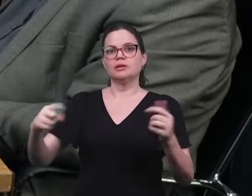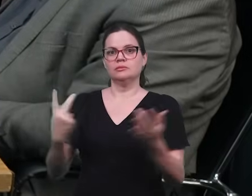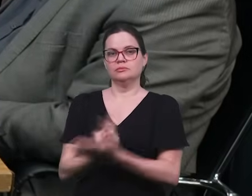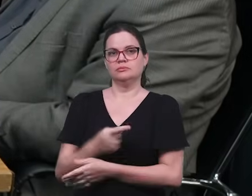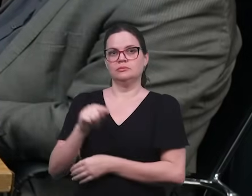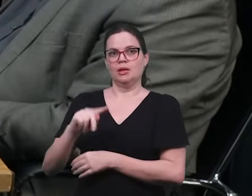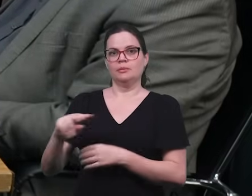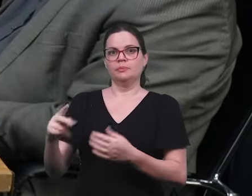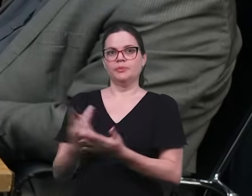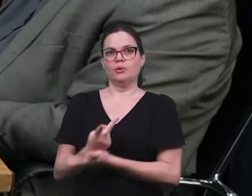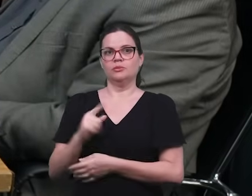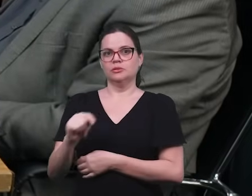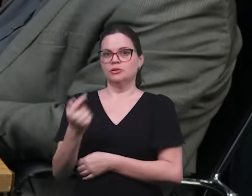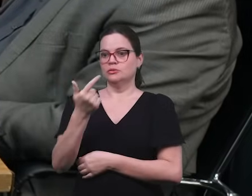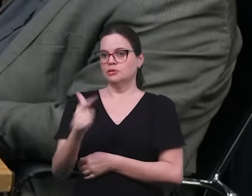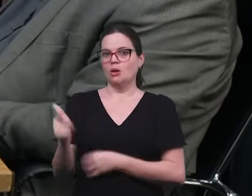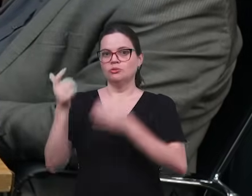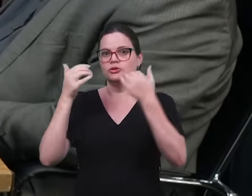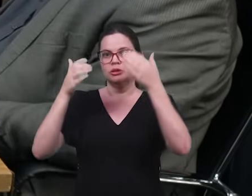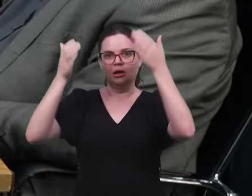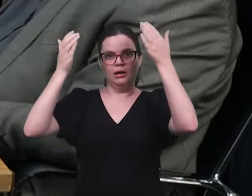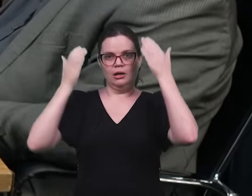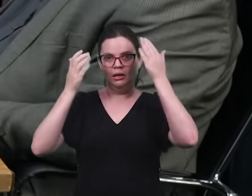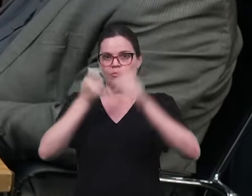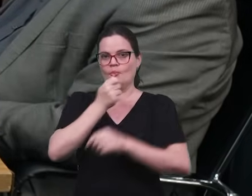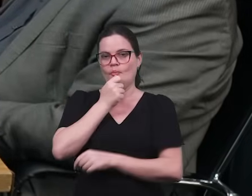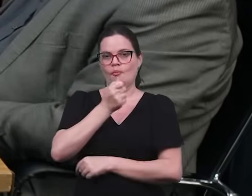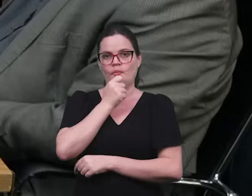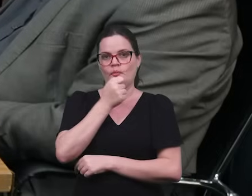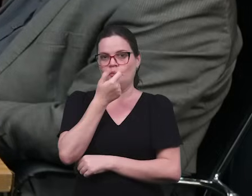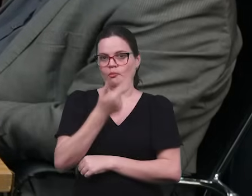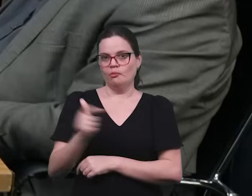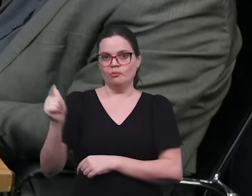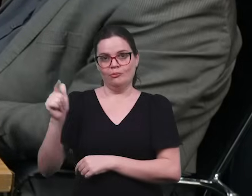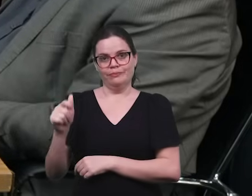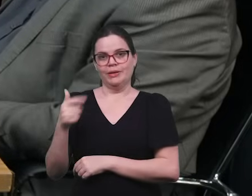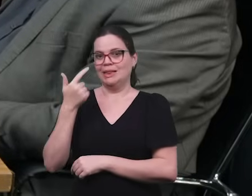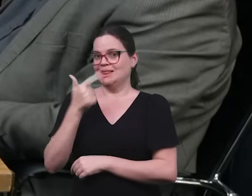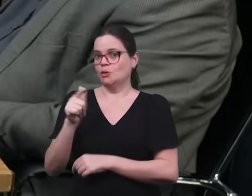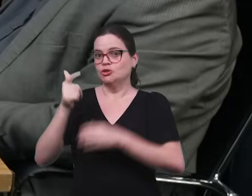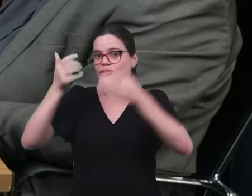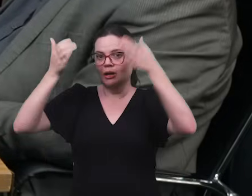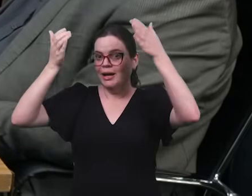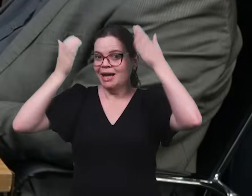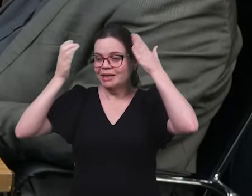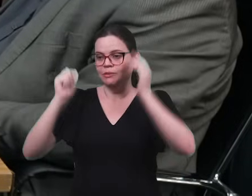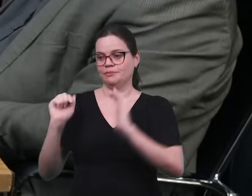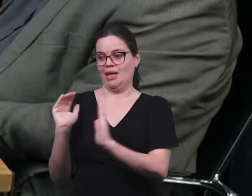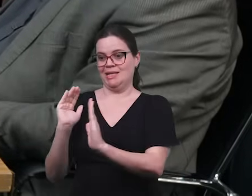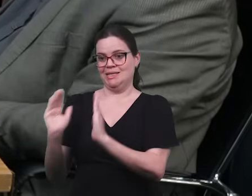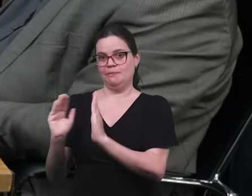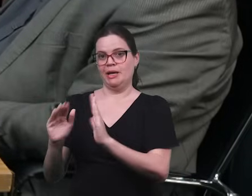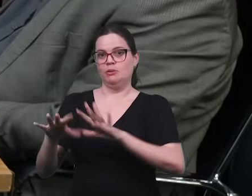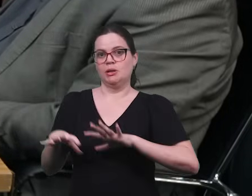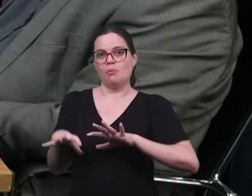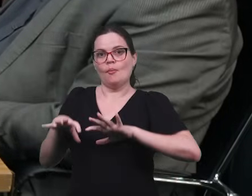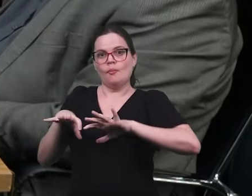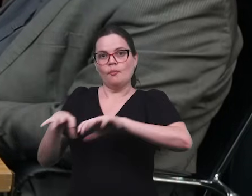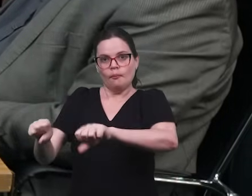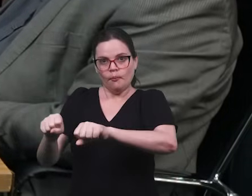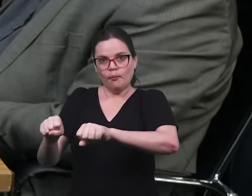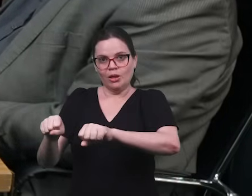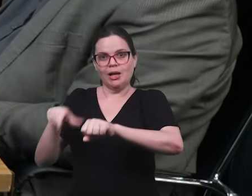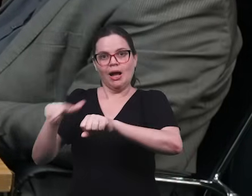povo ocupou a terra prometida, não havia um rei sobre o povo ainda. Então, esse período entre a ocupação da terra